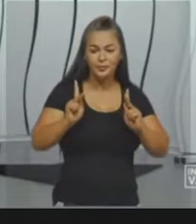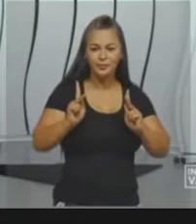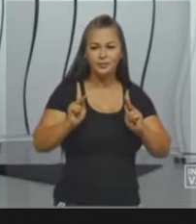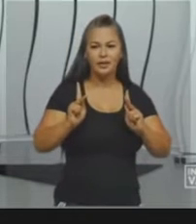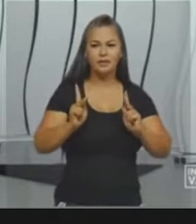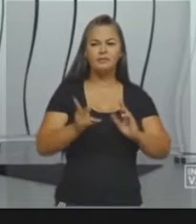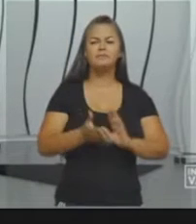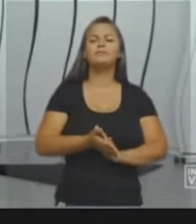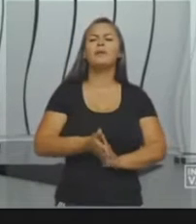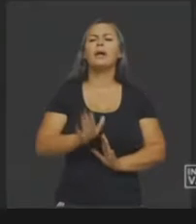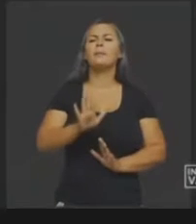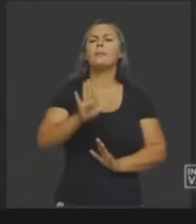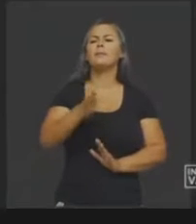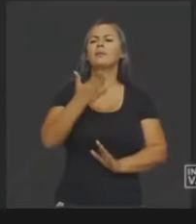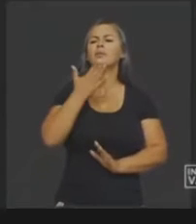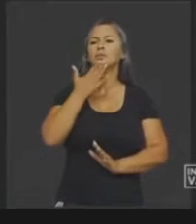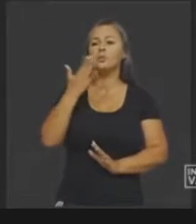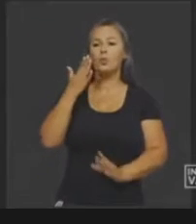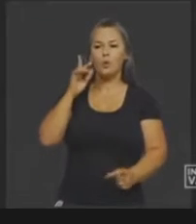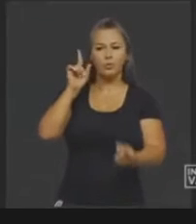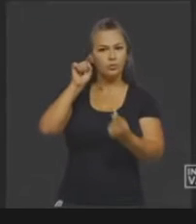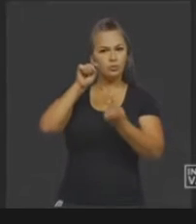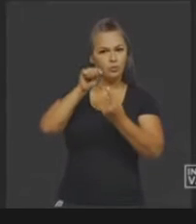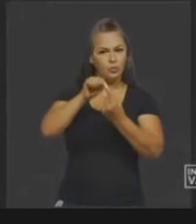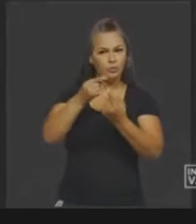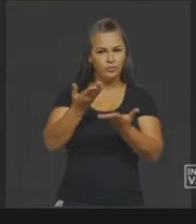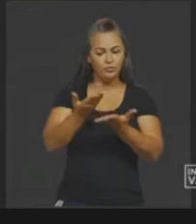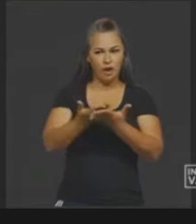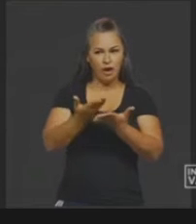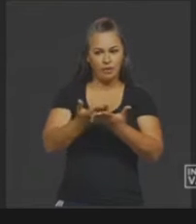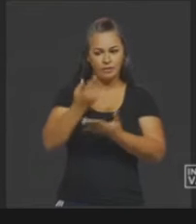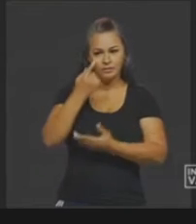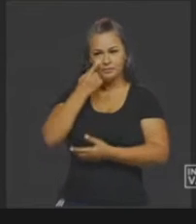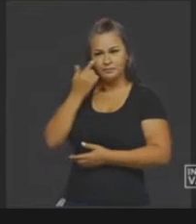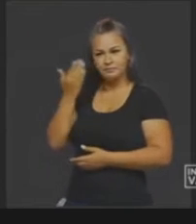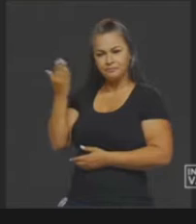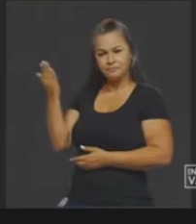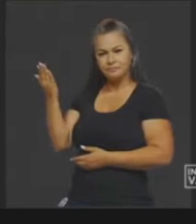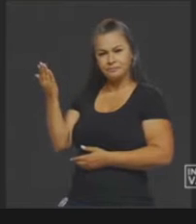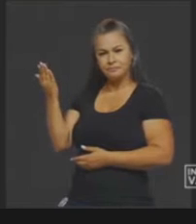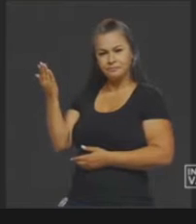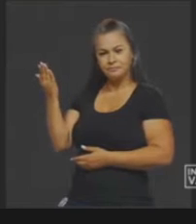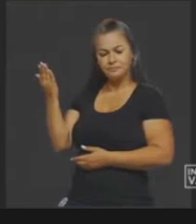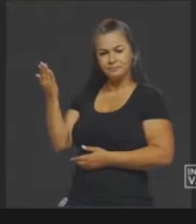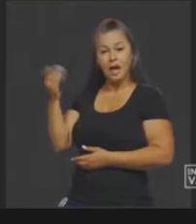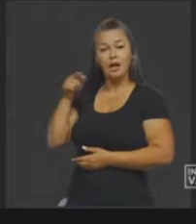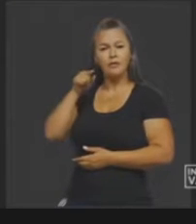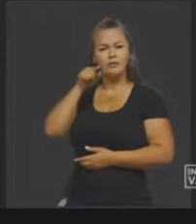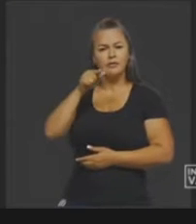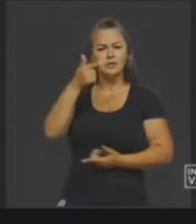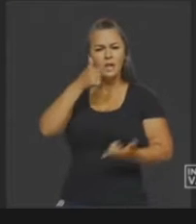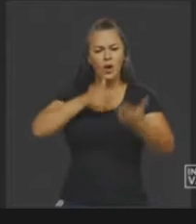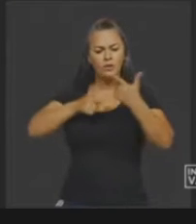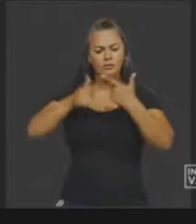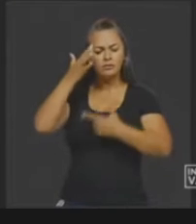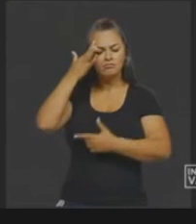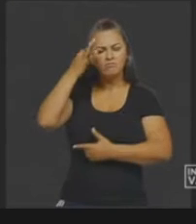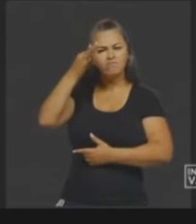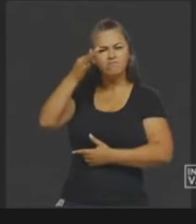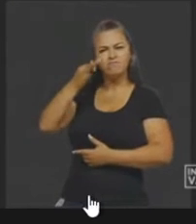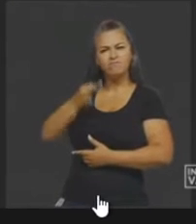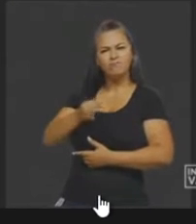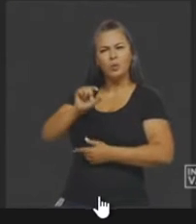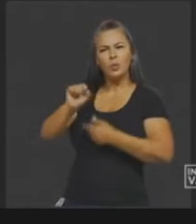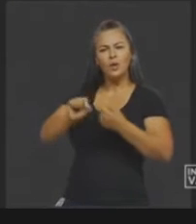Bom, quais são os principais objetivos desta aula? Permitir que você, aluno, consiga reconhecer representantes dos